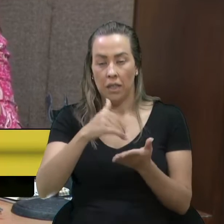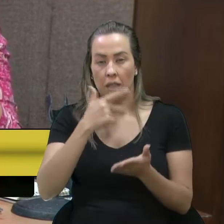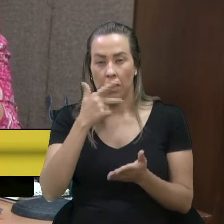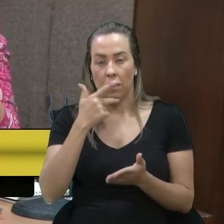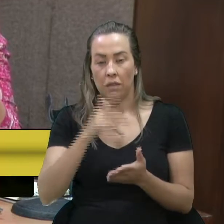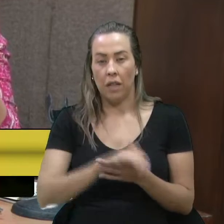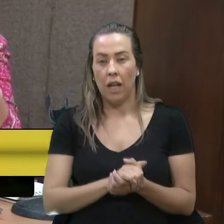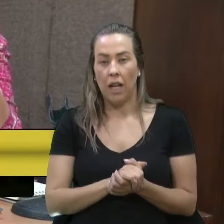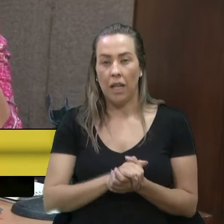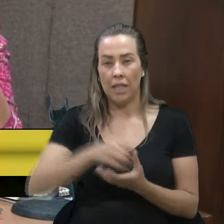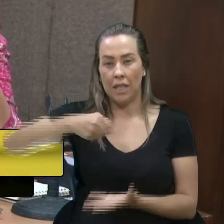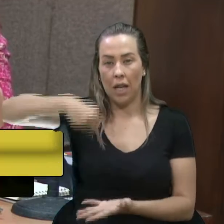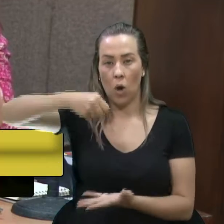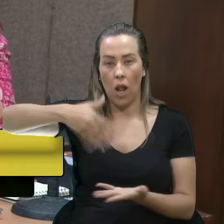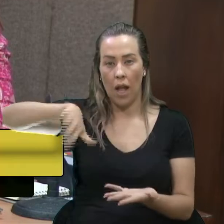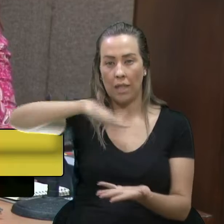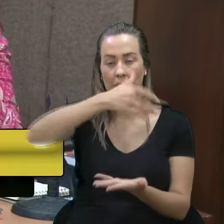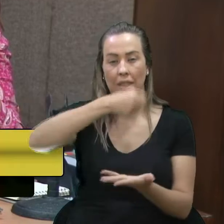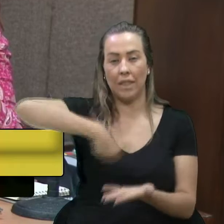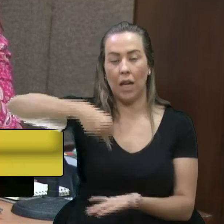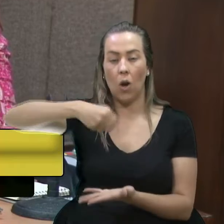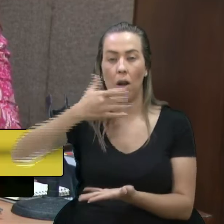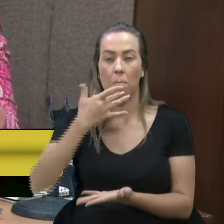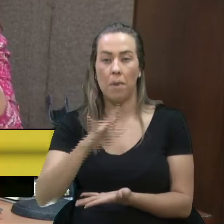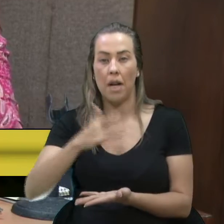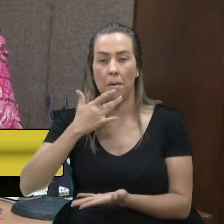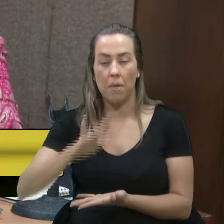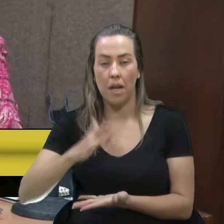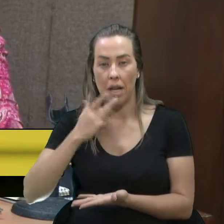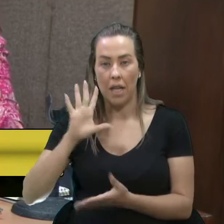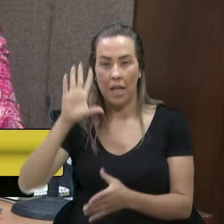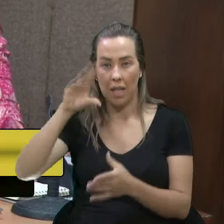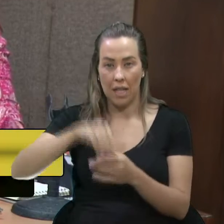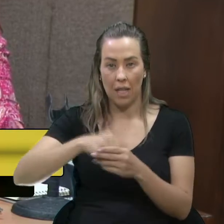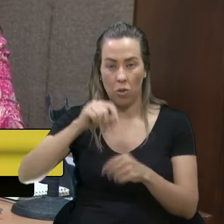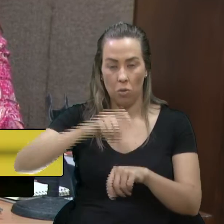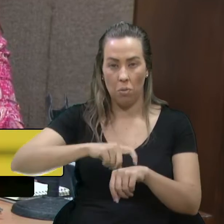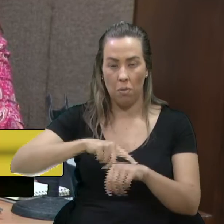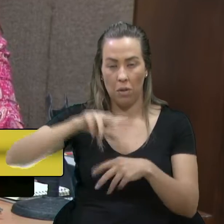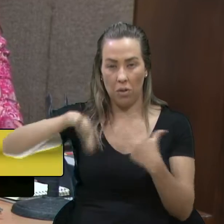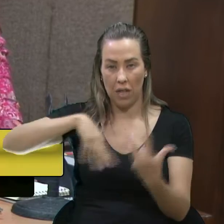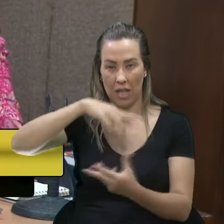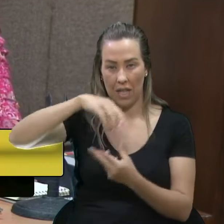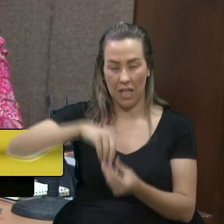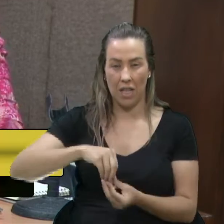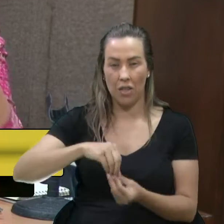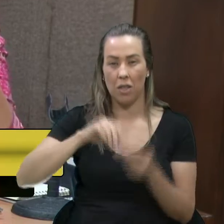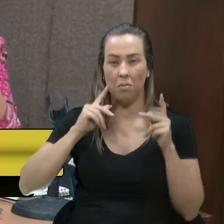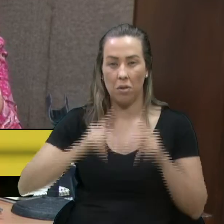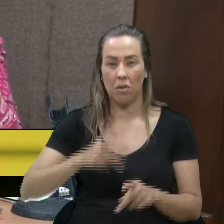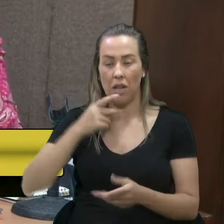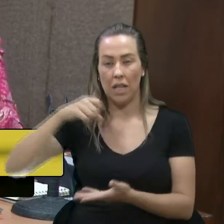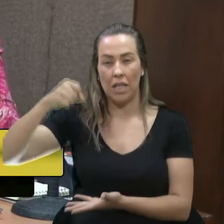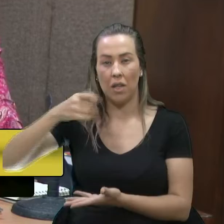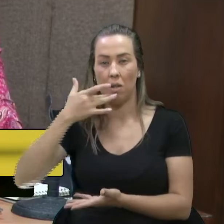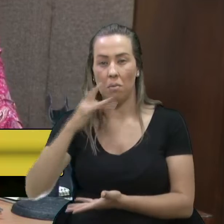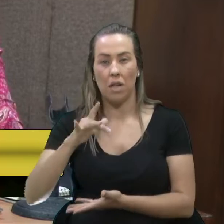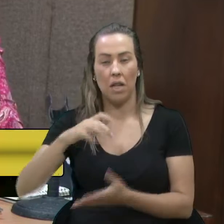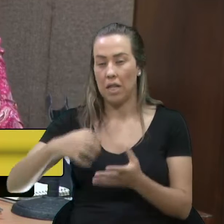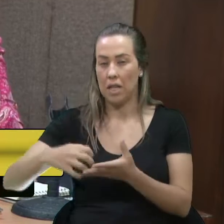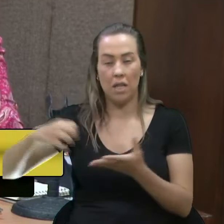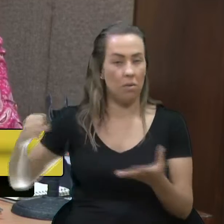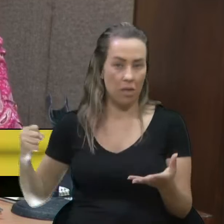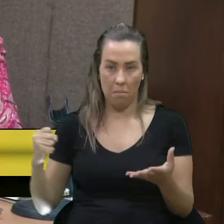de sacolas brancas, né? E aí é importante dizer, quando a gente está lá na reciclagem, e aí o pessoal diz que a sacola branca eles não